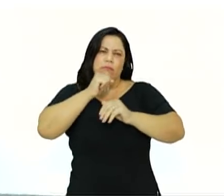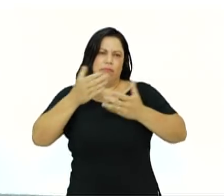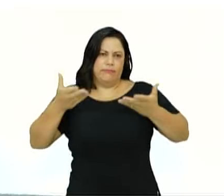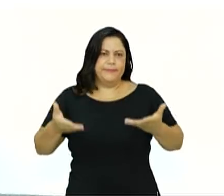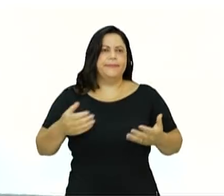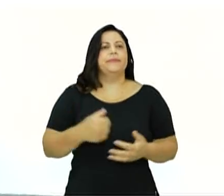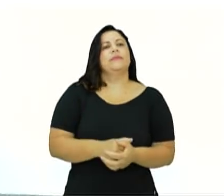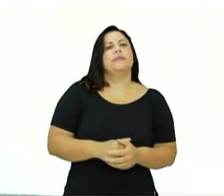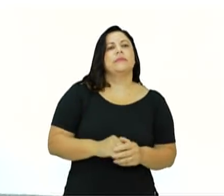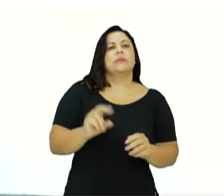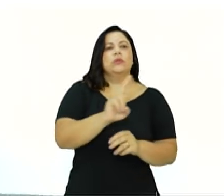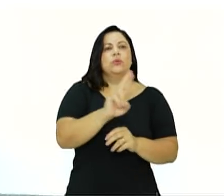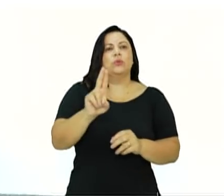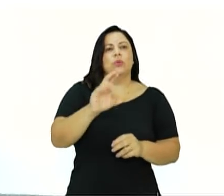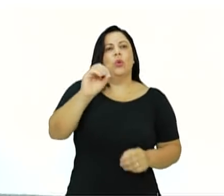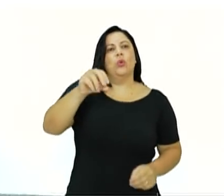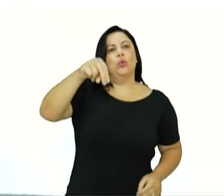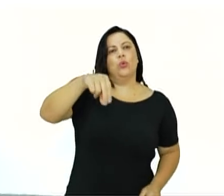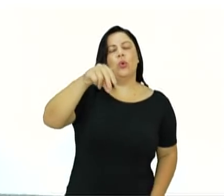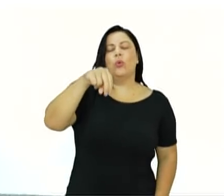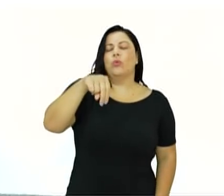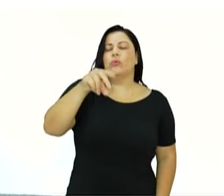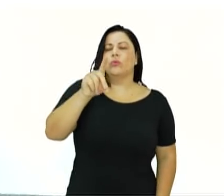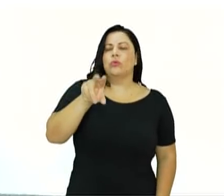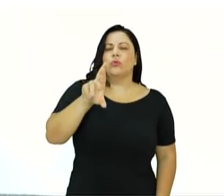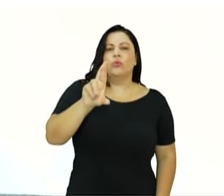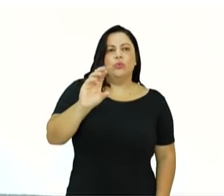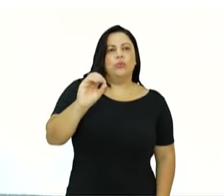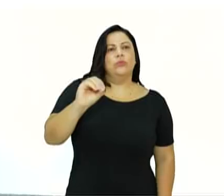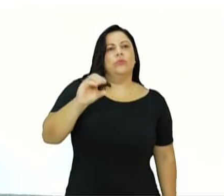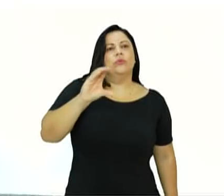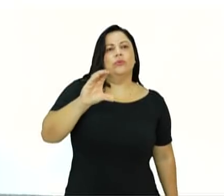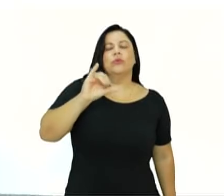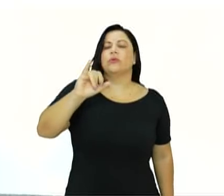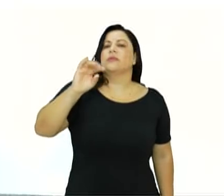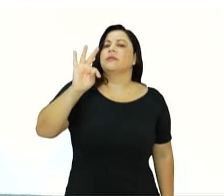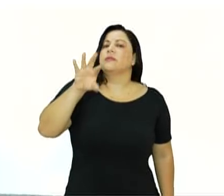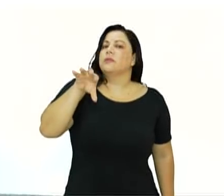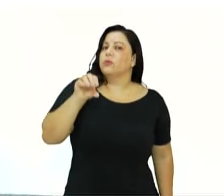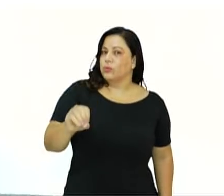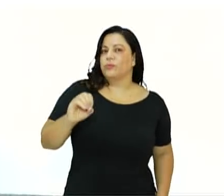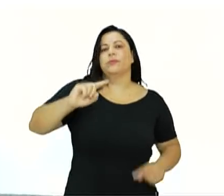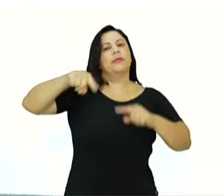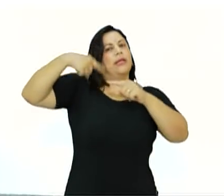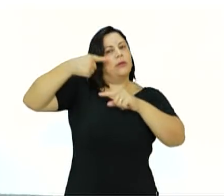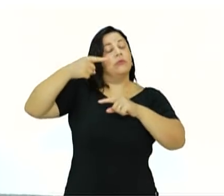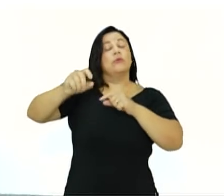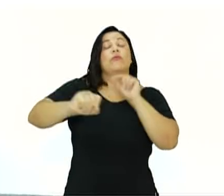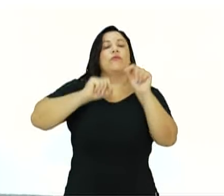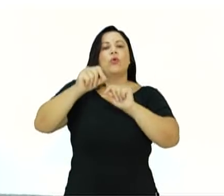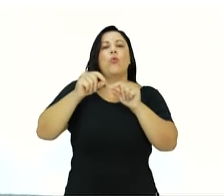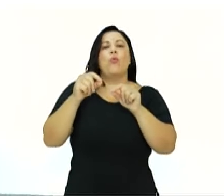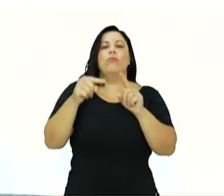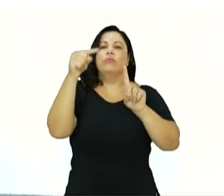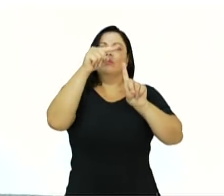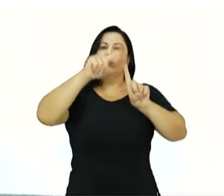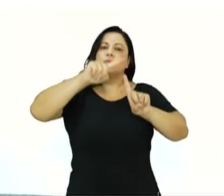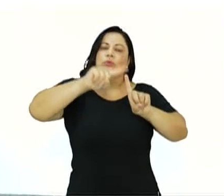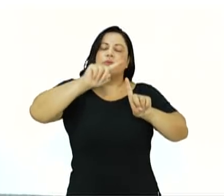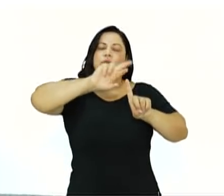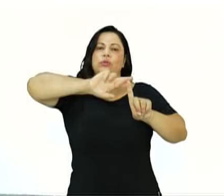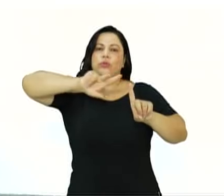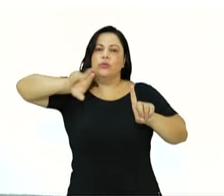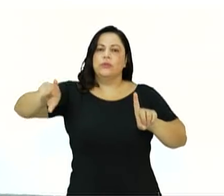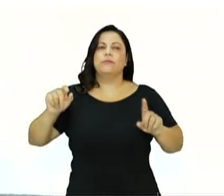dizer assim, elas são chamadas de condrócitos. Então a gente já vai ver na sequência as funções dos condroblastos e as funções